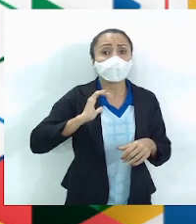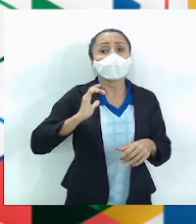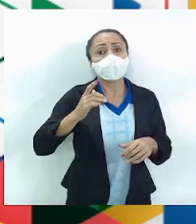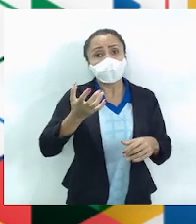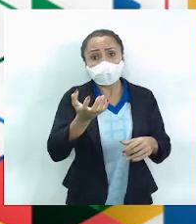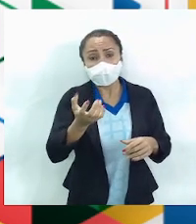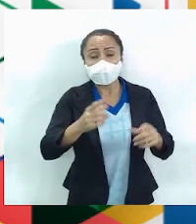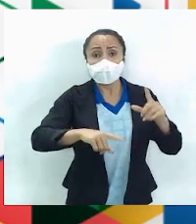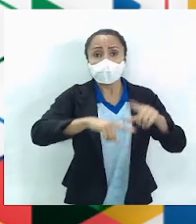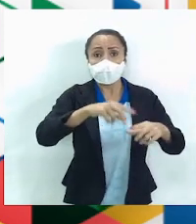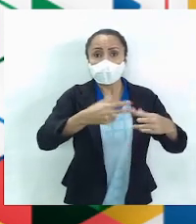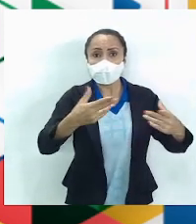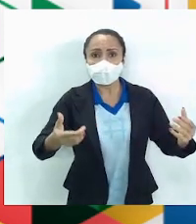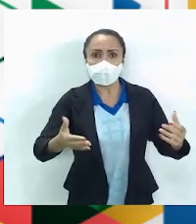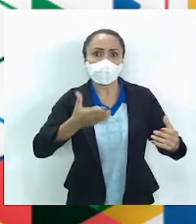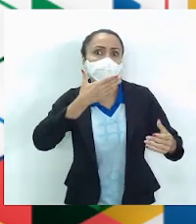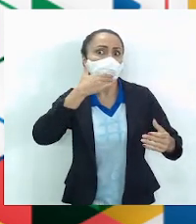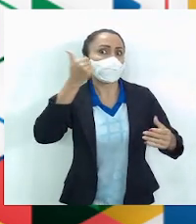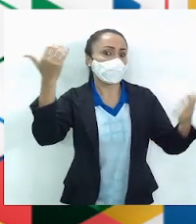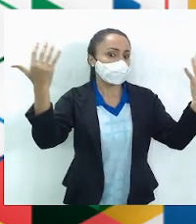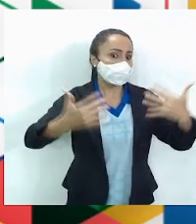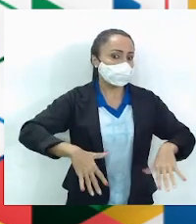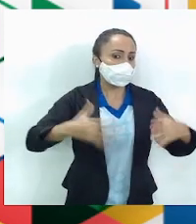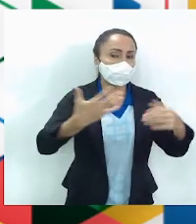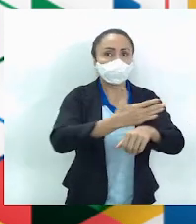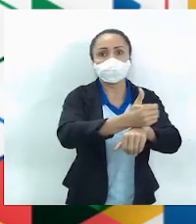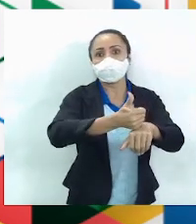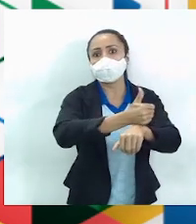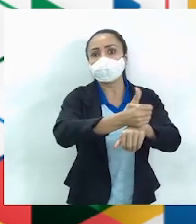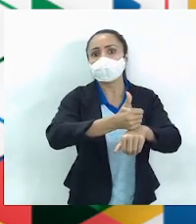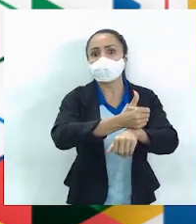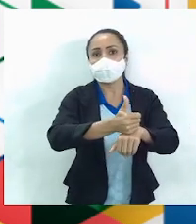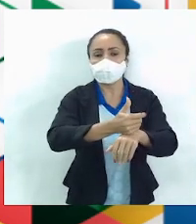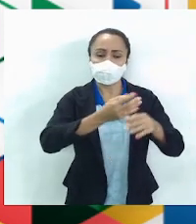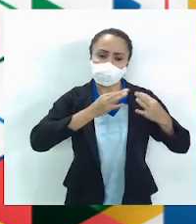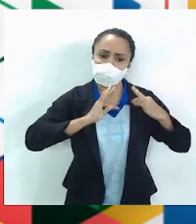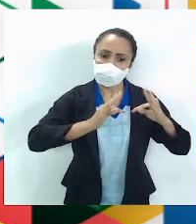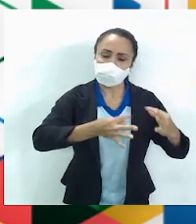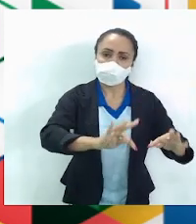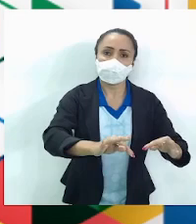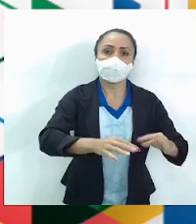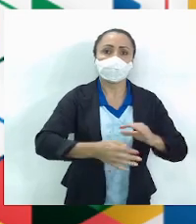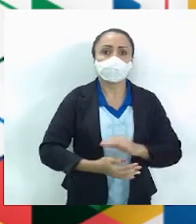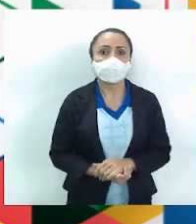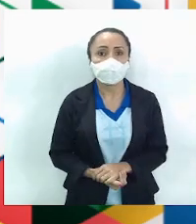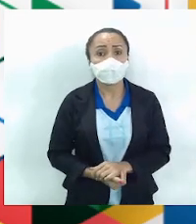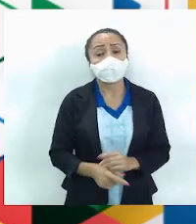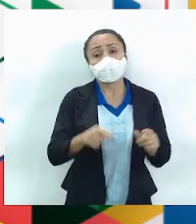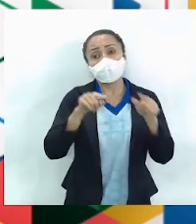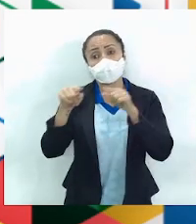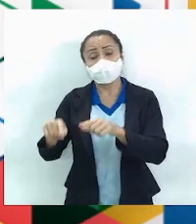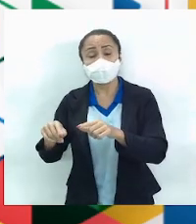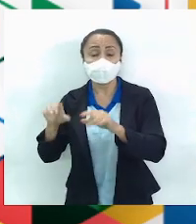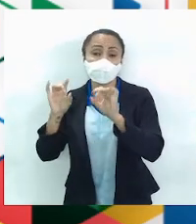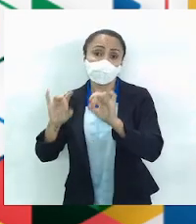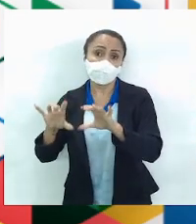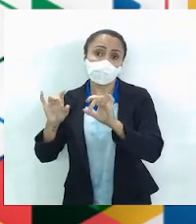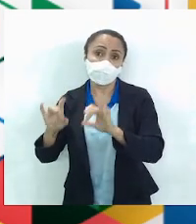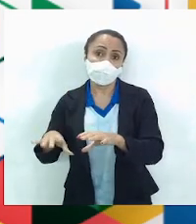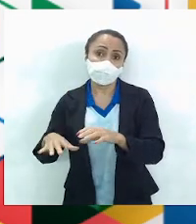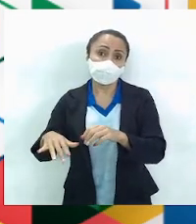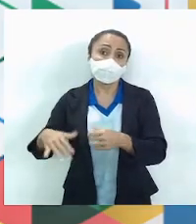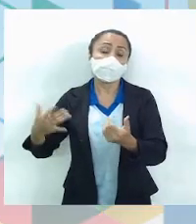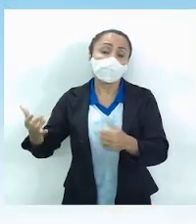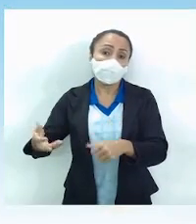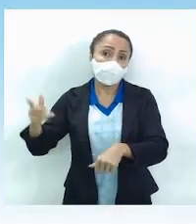Produtos com alta qualidade tecnológica e especialização. Enquanto nós vendemos minério de ferro, o minério de